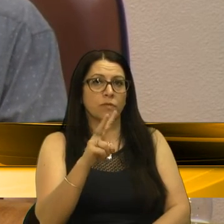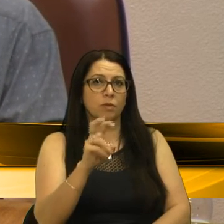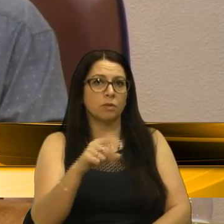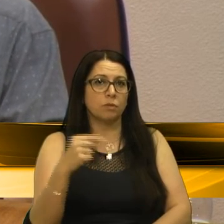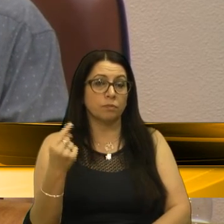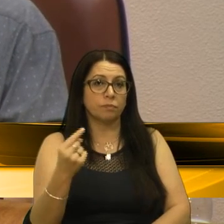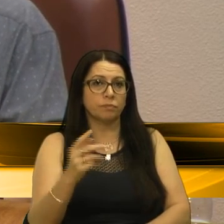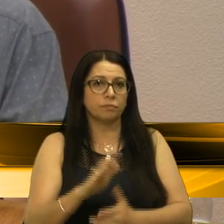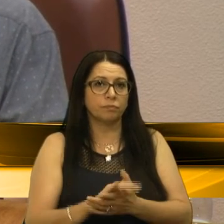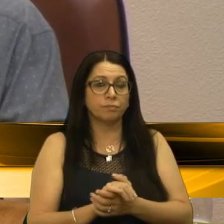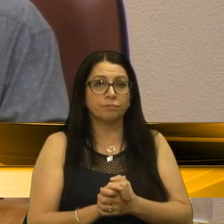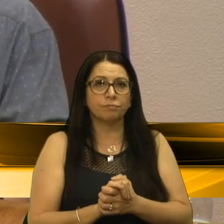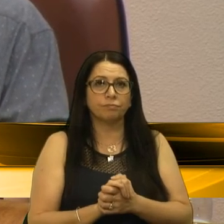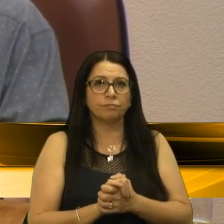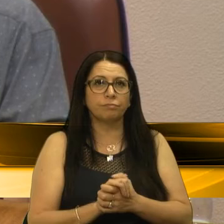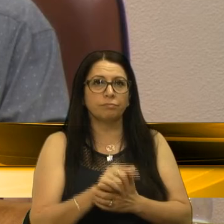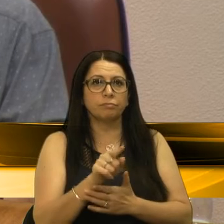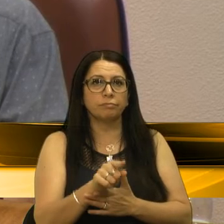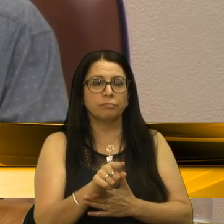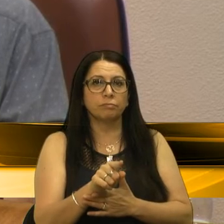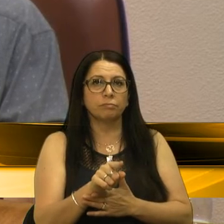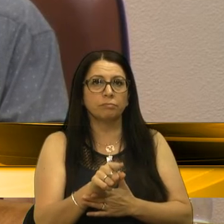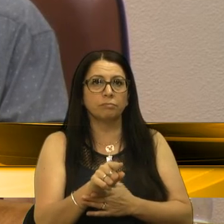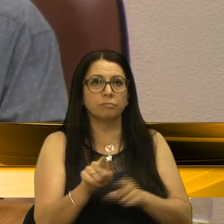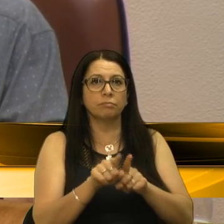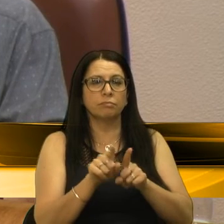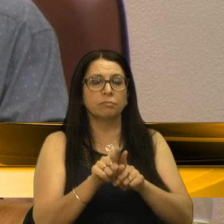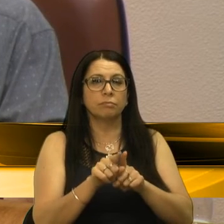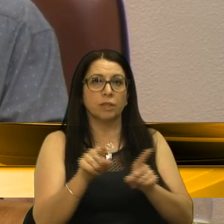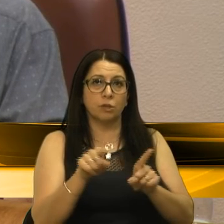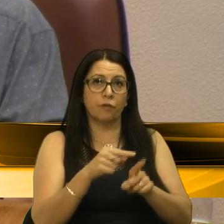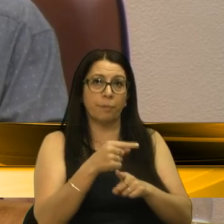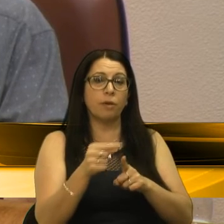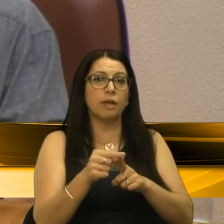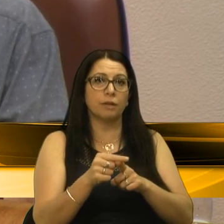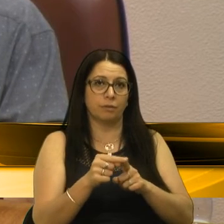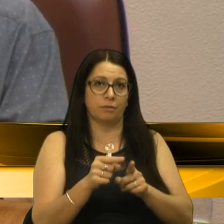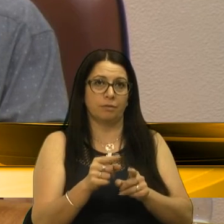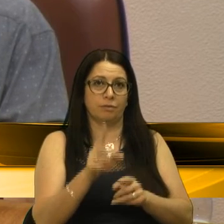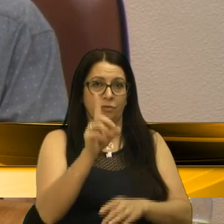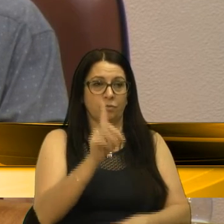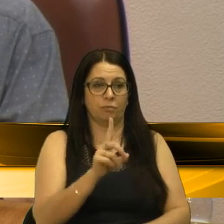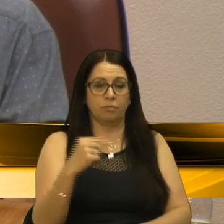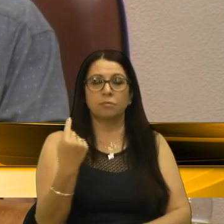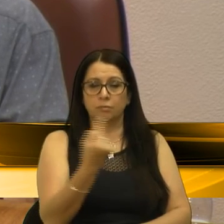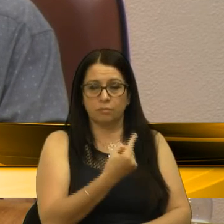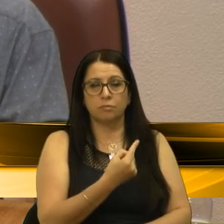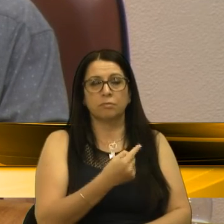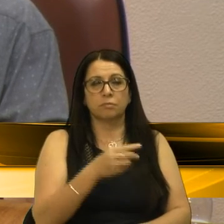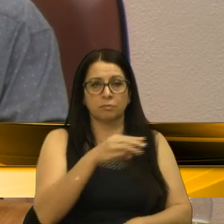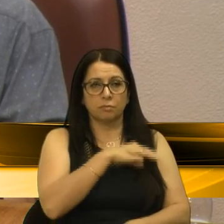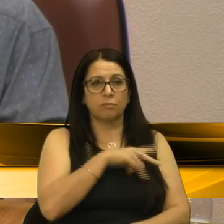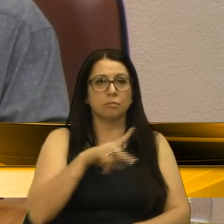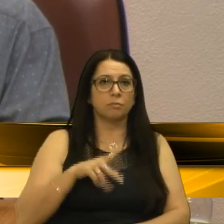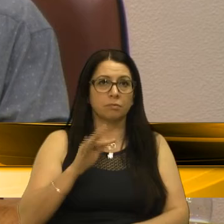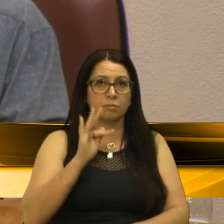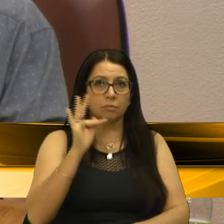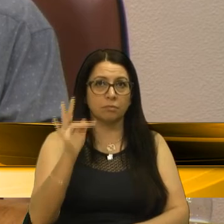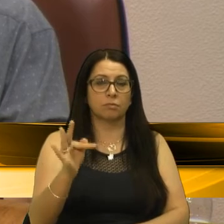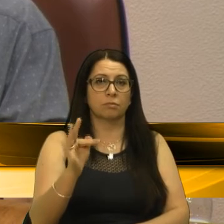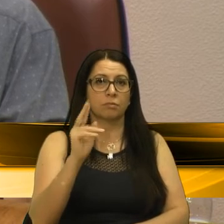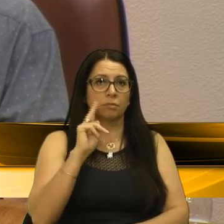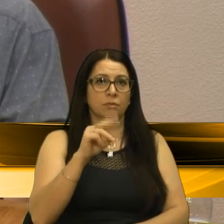2.825. Vistos. Trata-se de ação civil pública ajuizada pelo Ministério Público Federal,